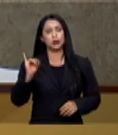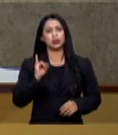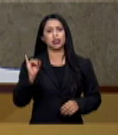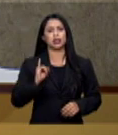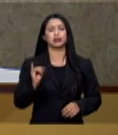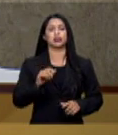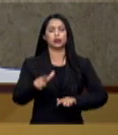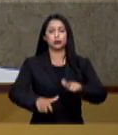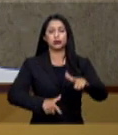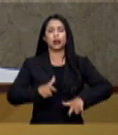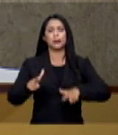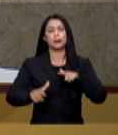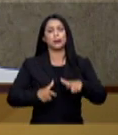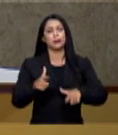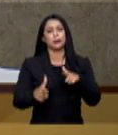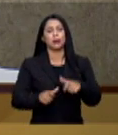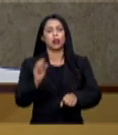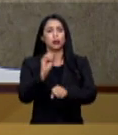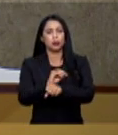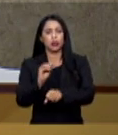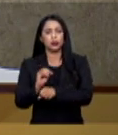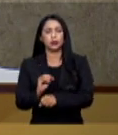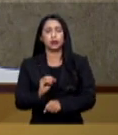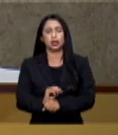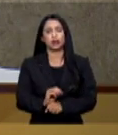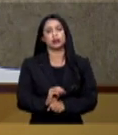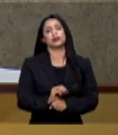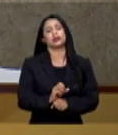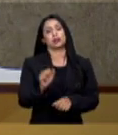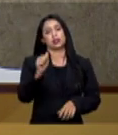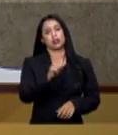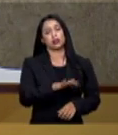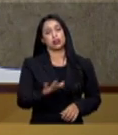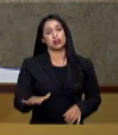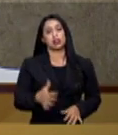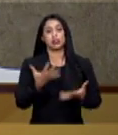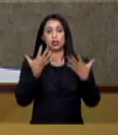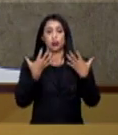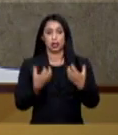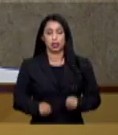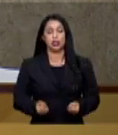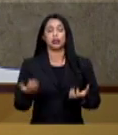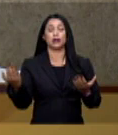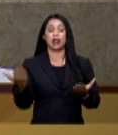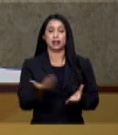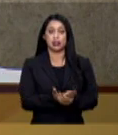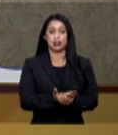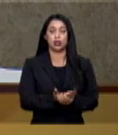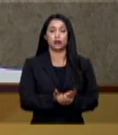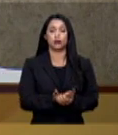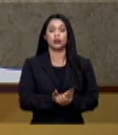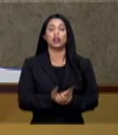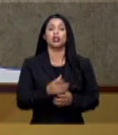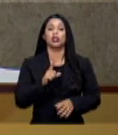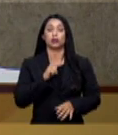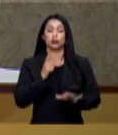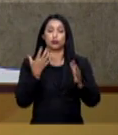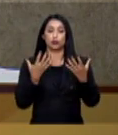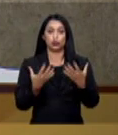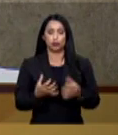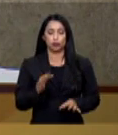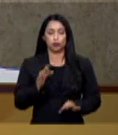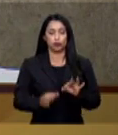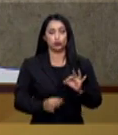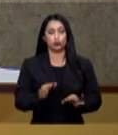serviços socioeducacionais, eu conheço da presente ação também, e no mérito julgo procedente em